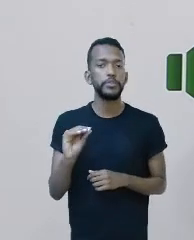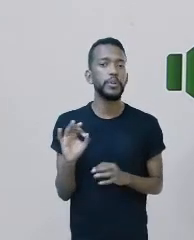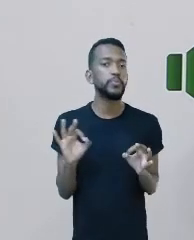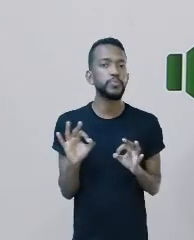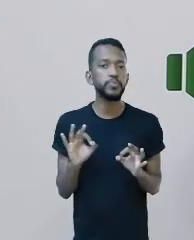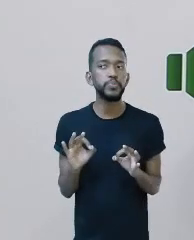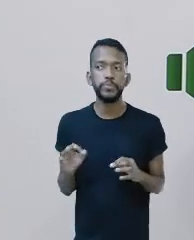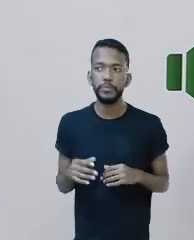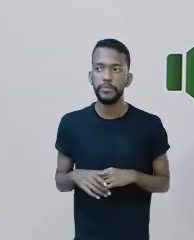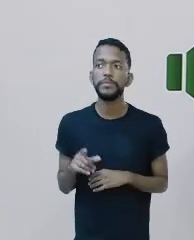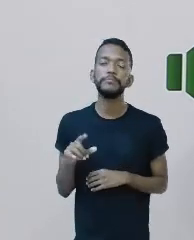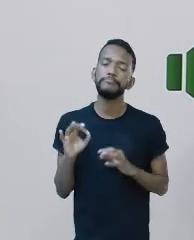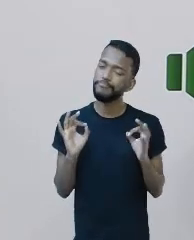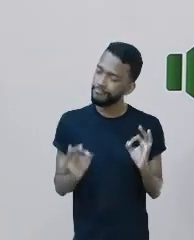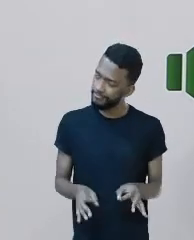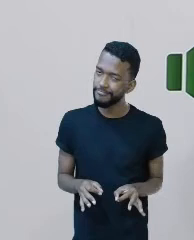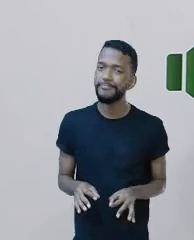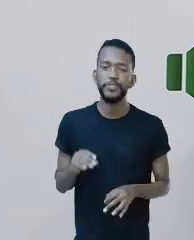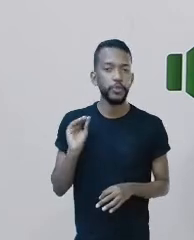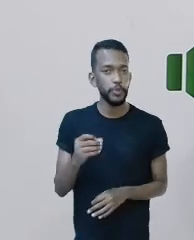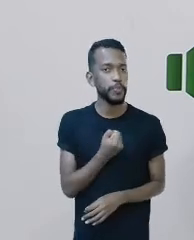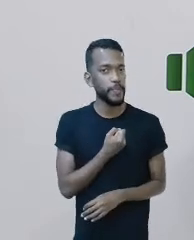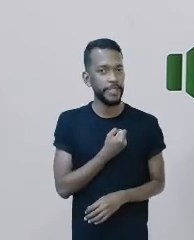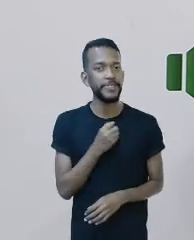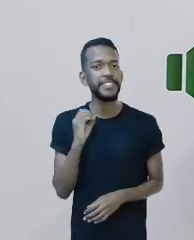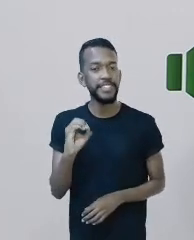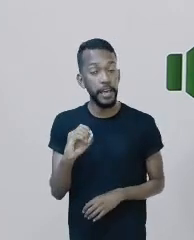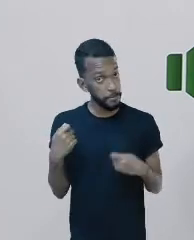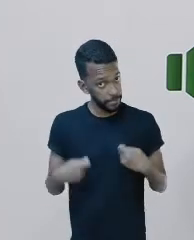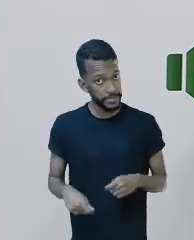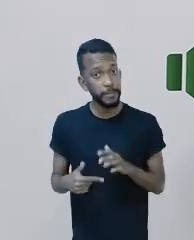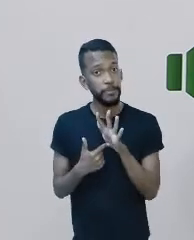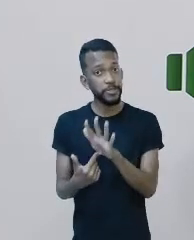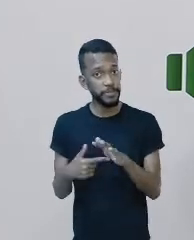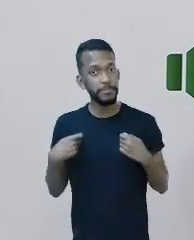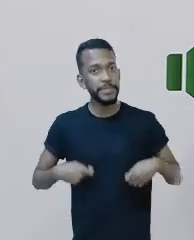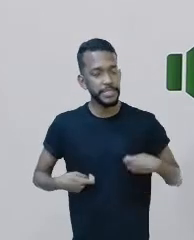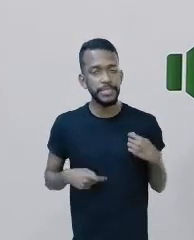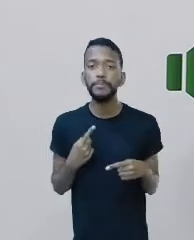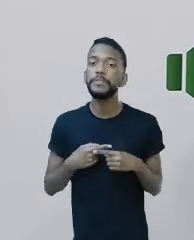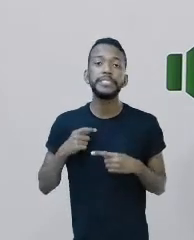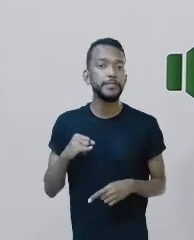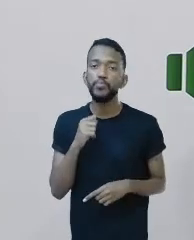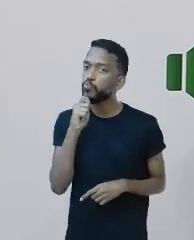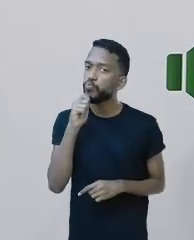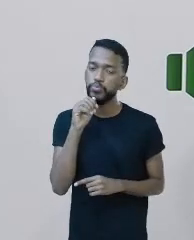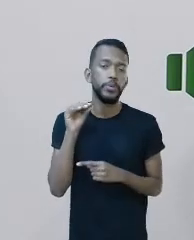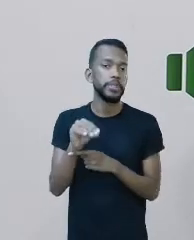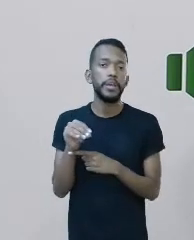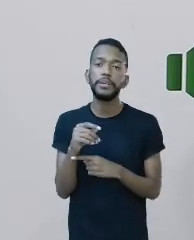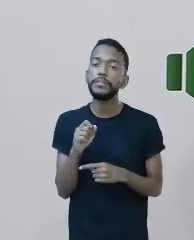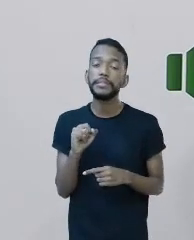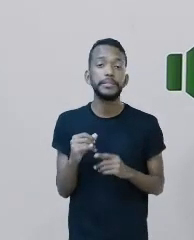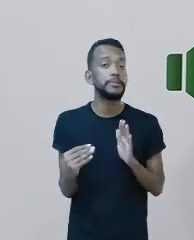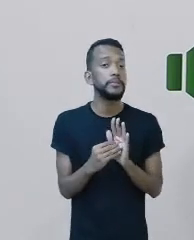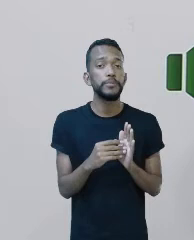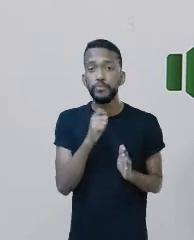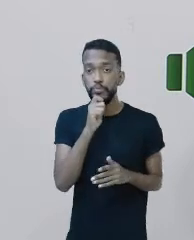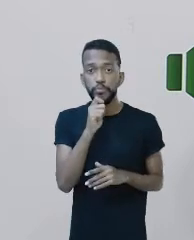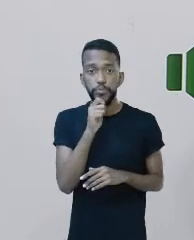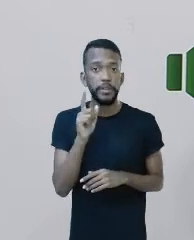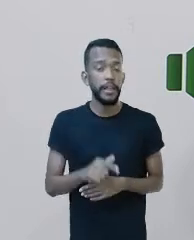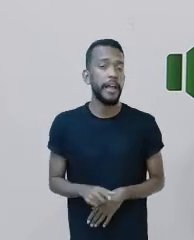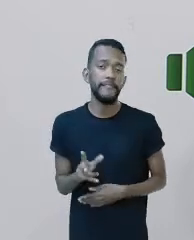mostrando? Correto, o número 0 tem que aparecer, porque se não aparecer, o nosso número vai